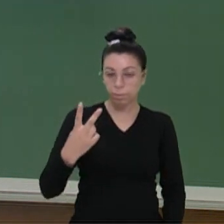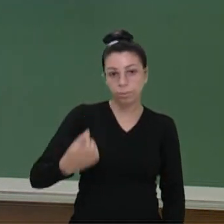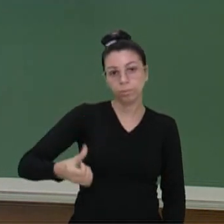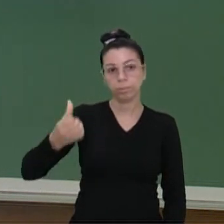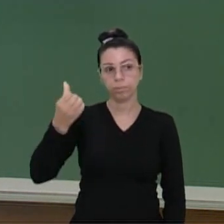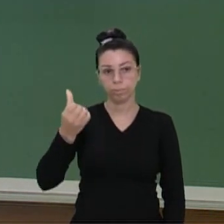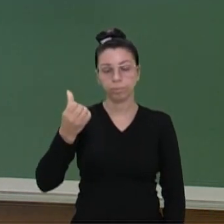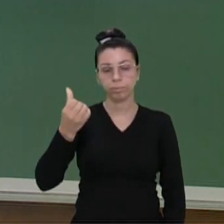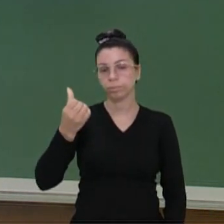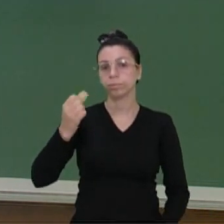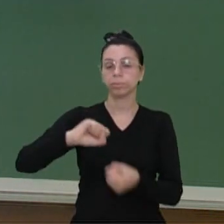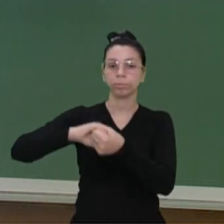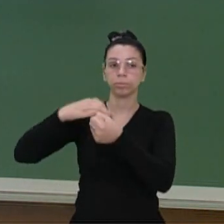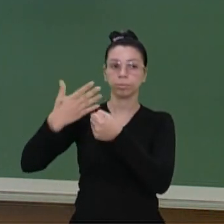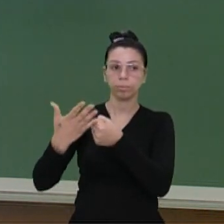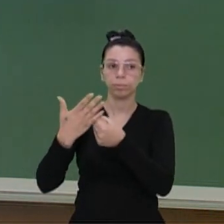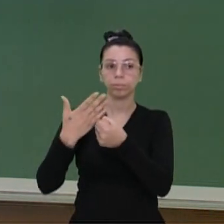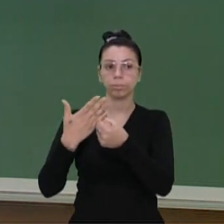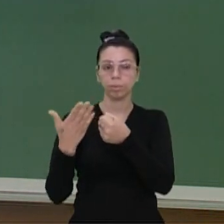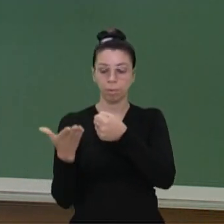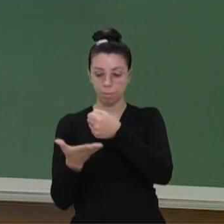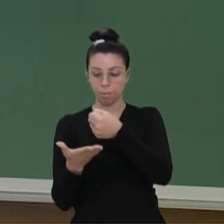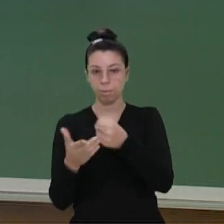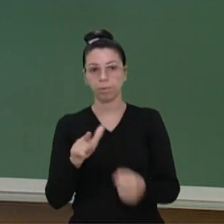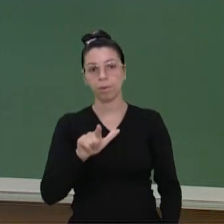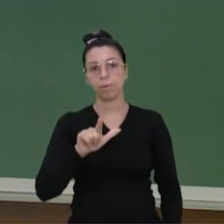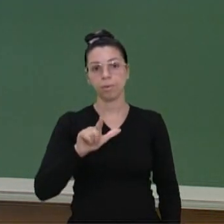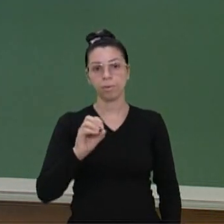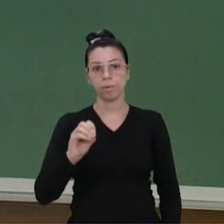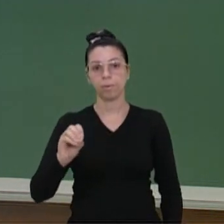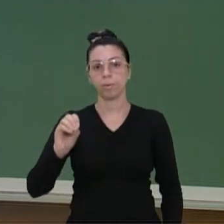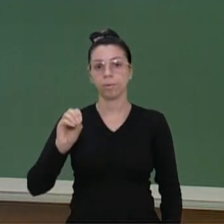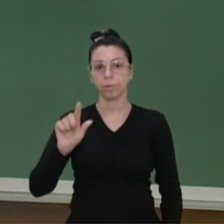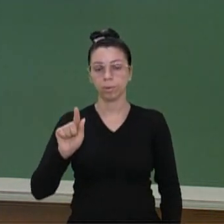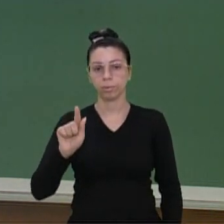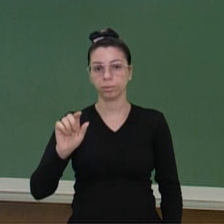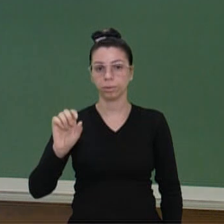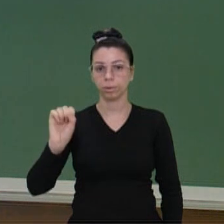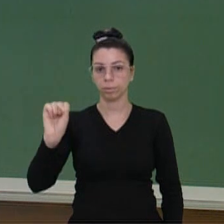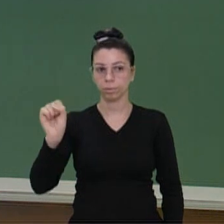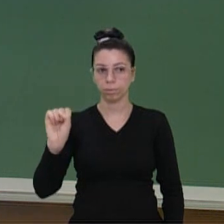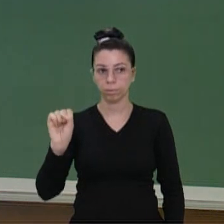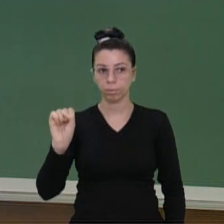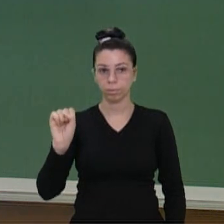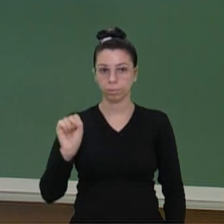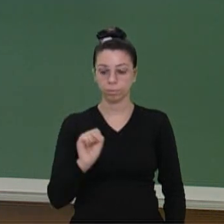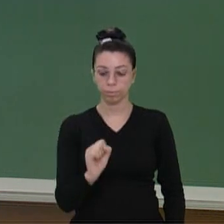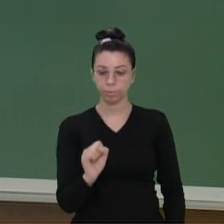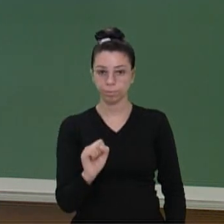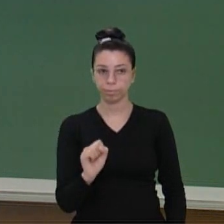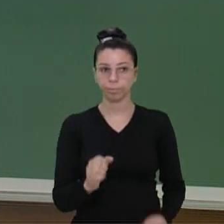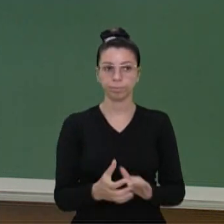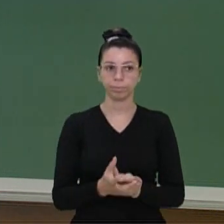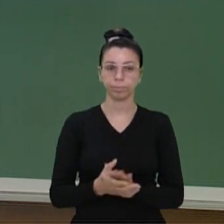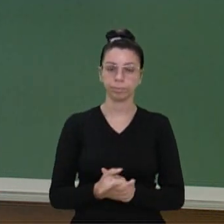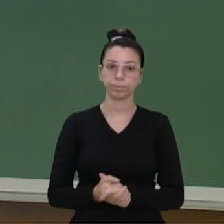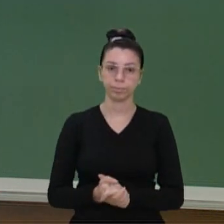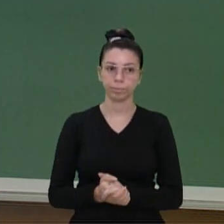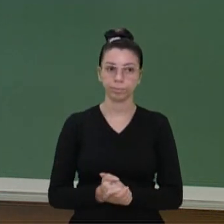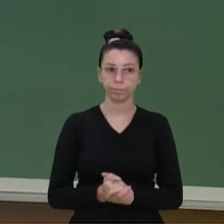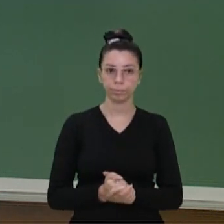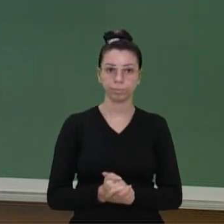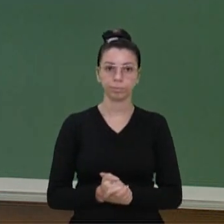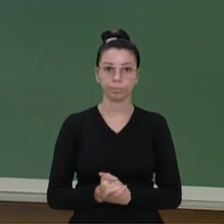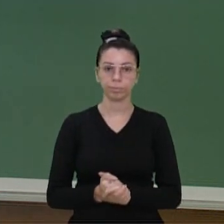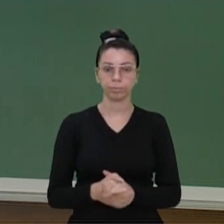do log na base 8. Então eu posso reescrever aqui o 2 elevado a 6 como